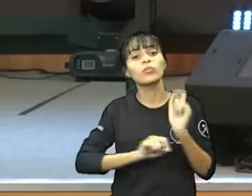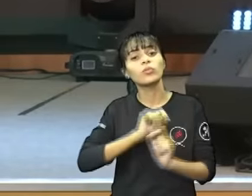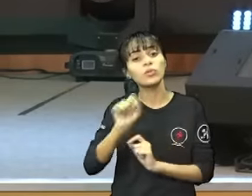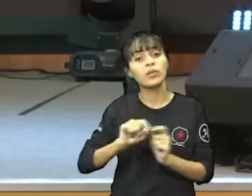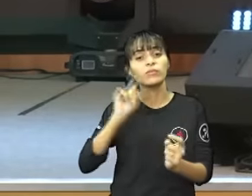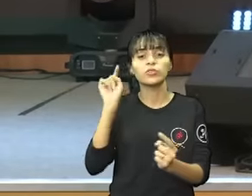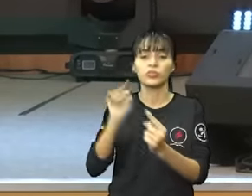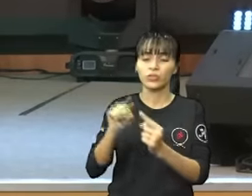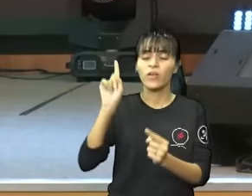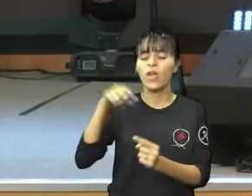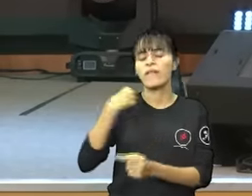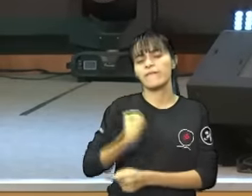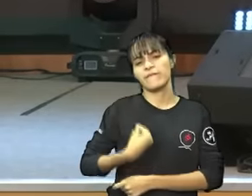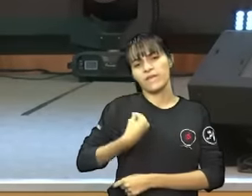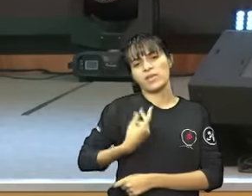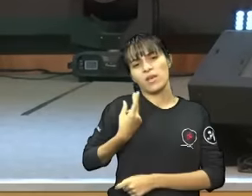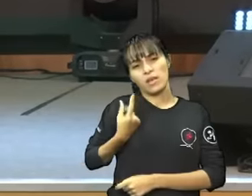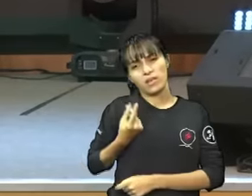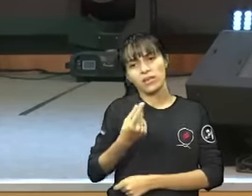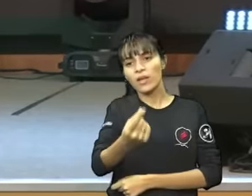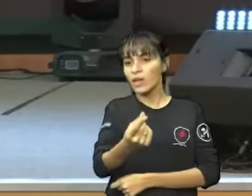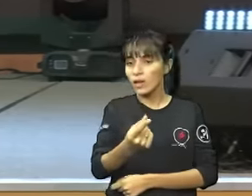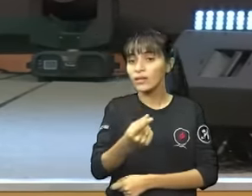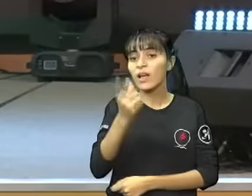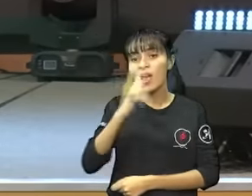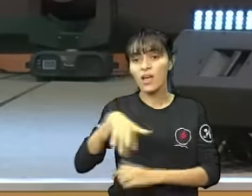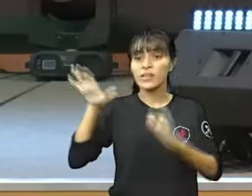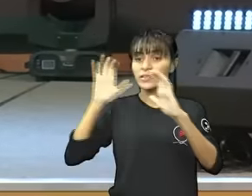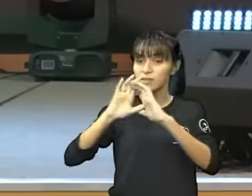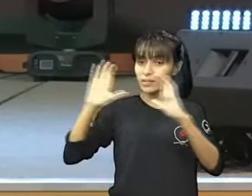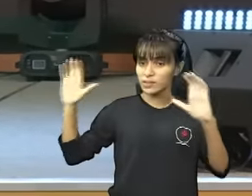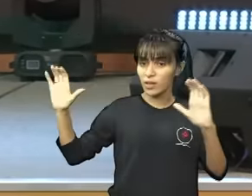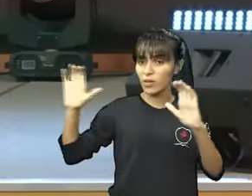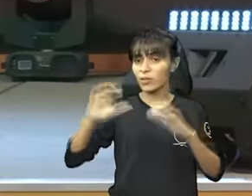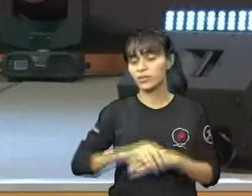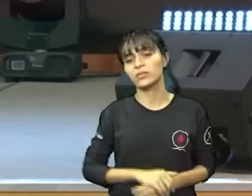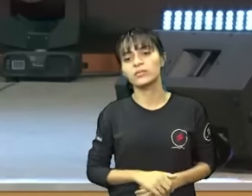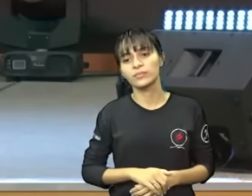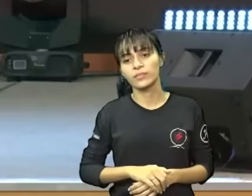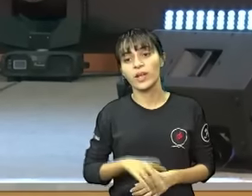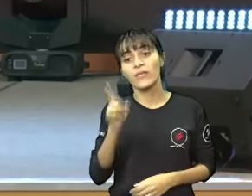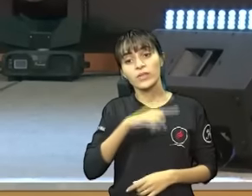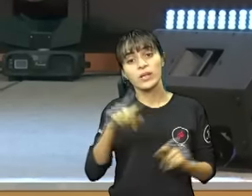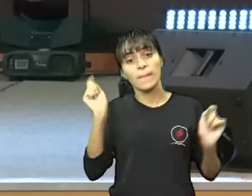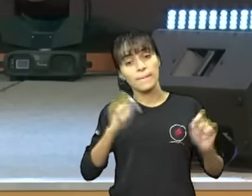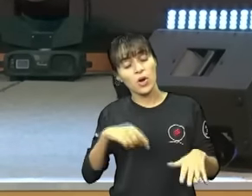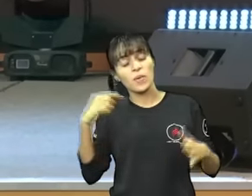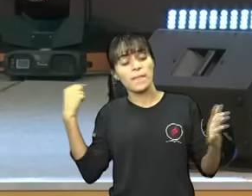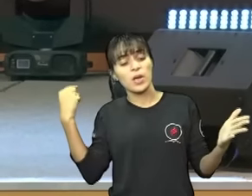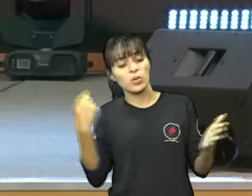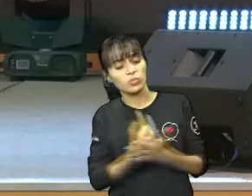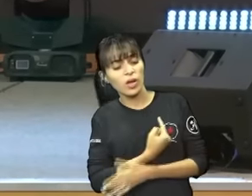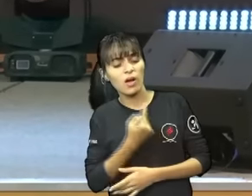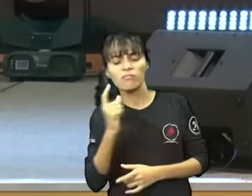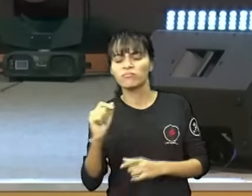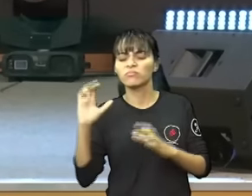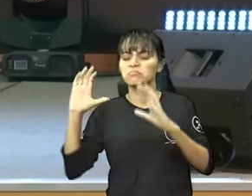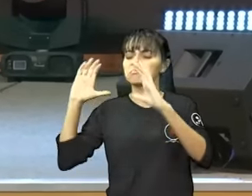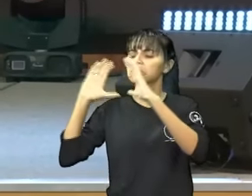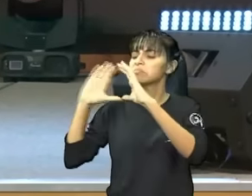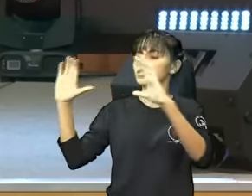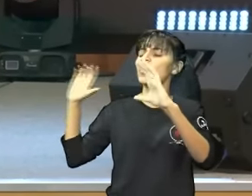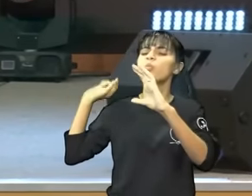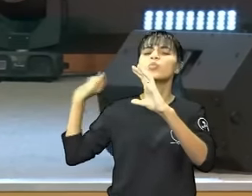e a vida aqui é terna é o céu e aí você pode perguntar o que é o céu